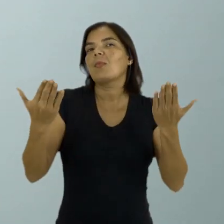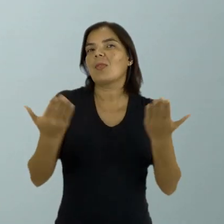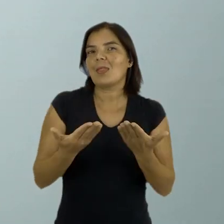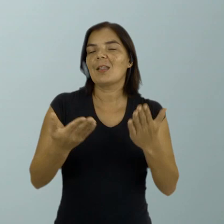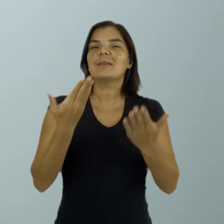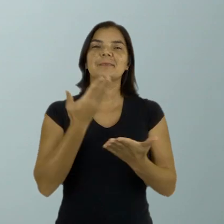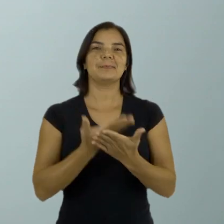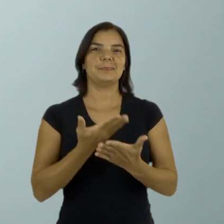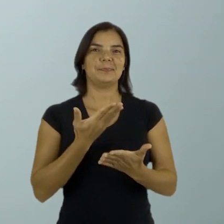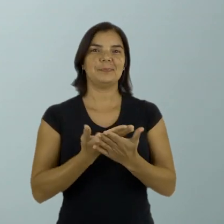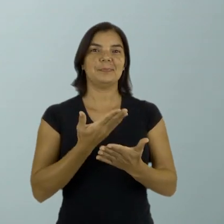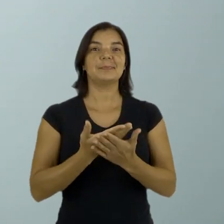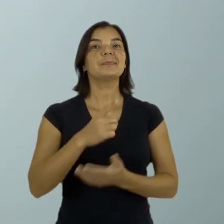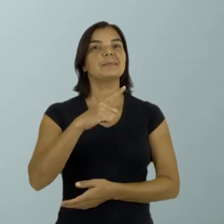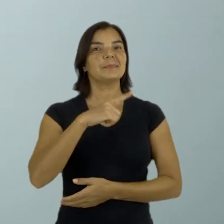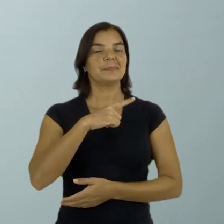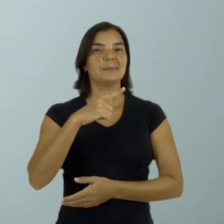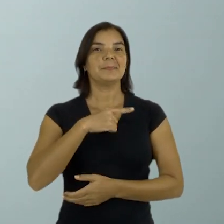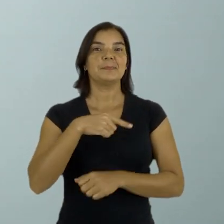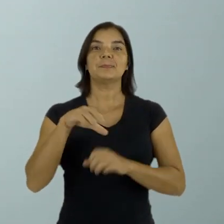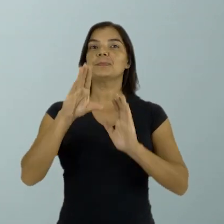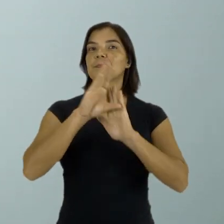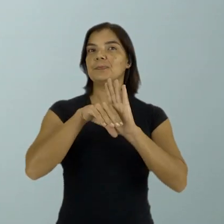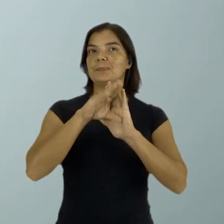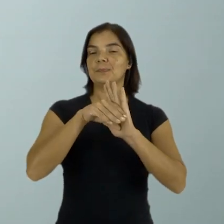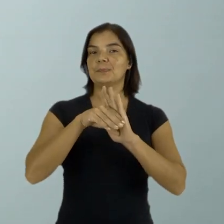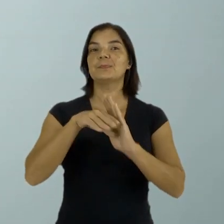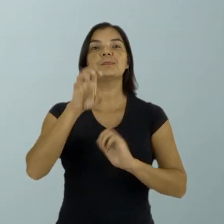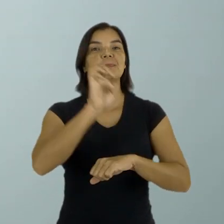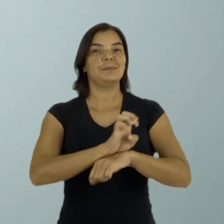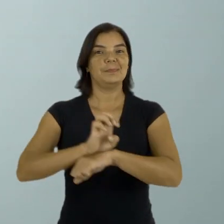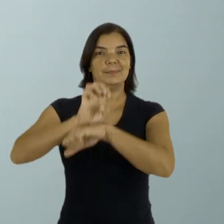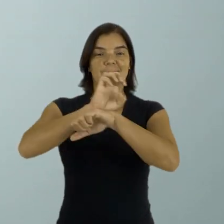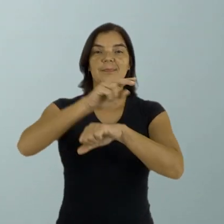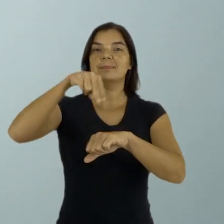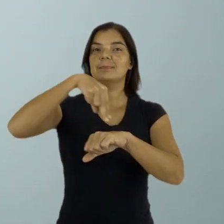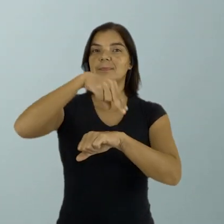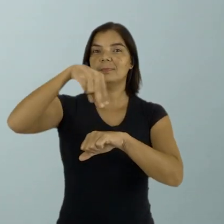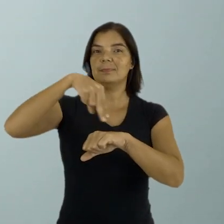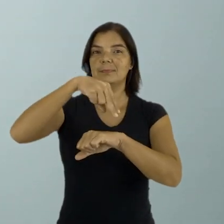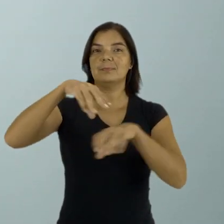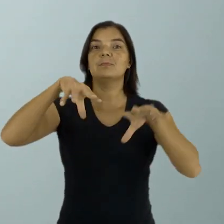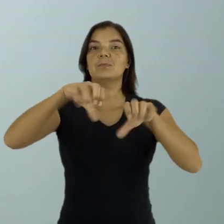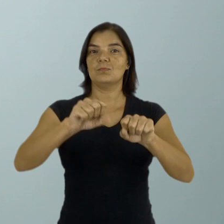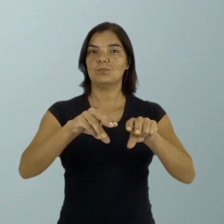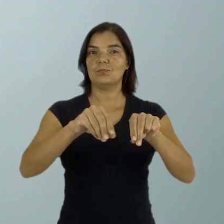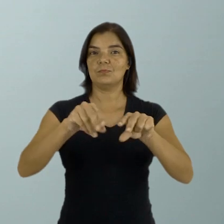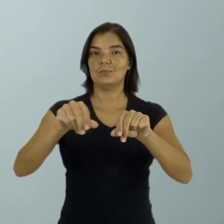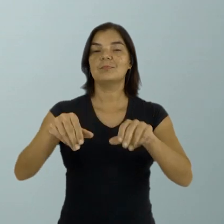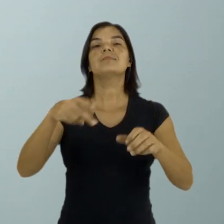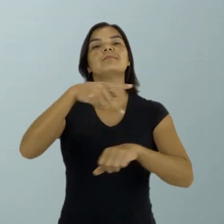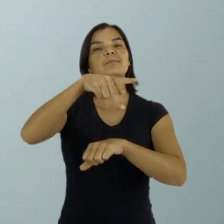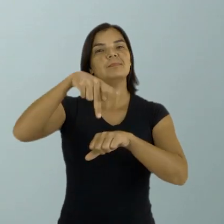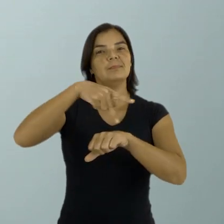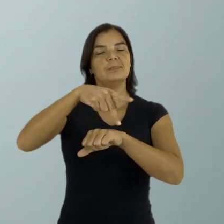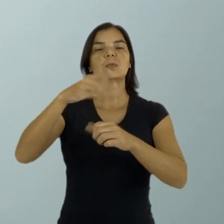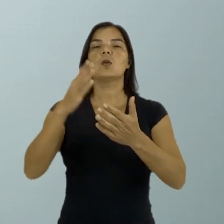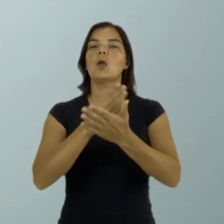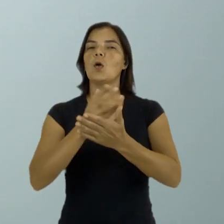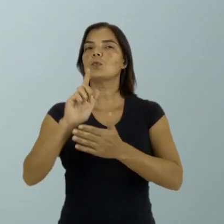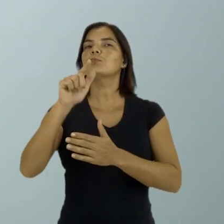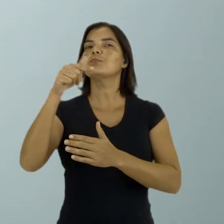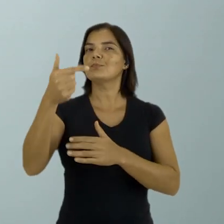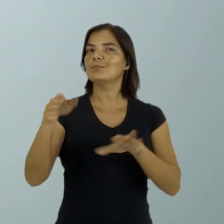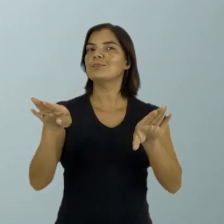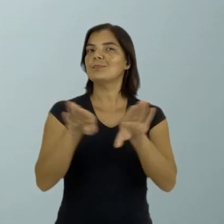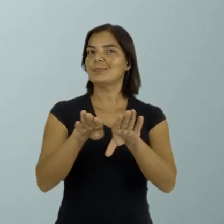na nossa aula, nós vamos trabalhar os conceitos de Estado, nação, território e país. E alguns outros conceitos que